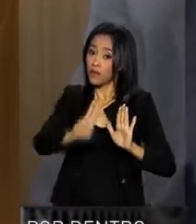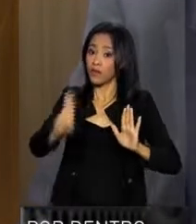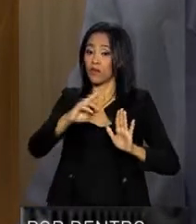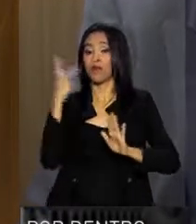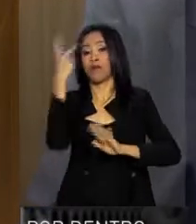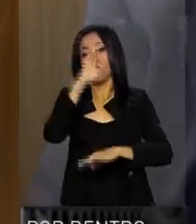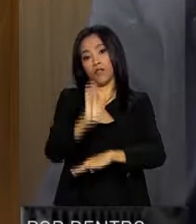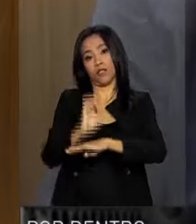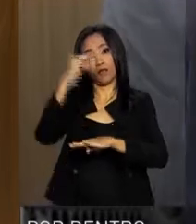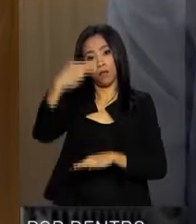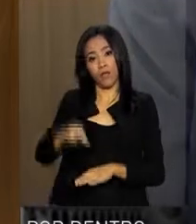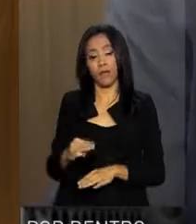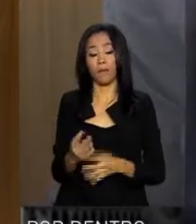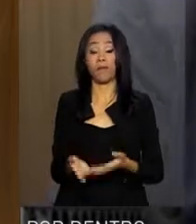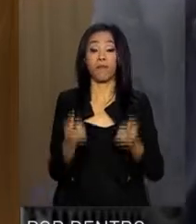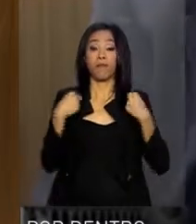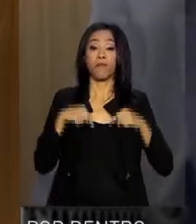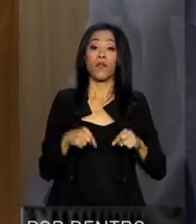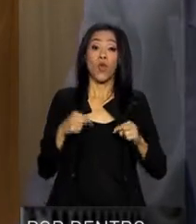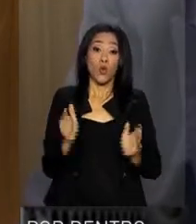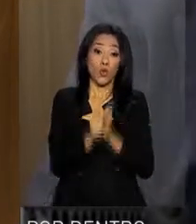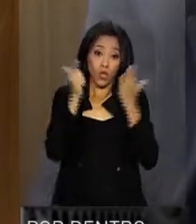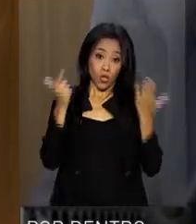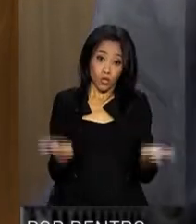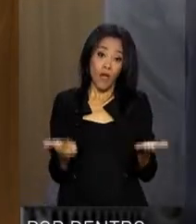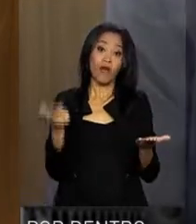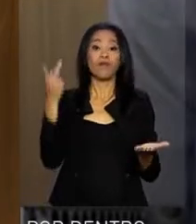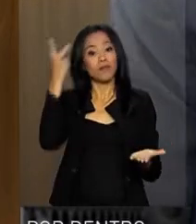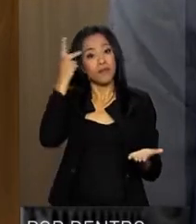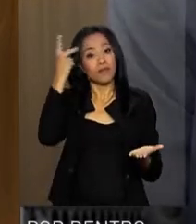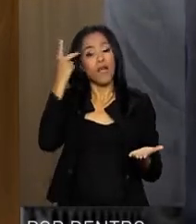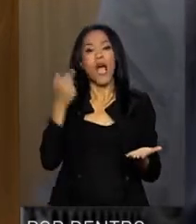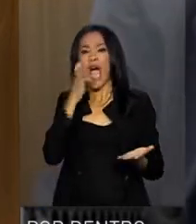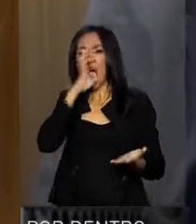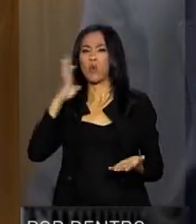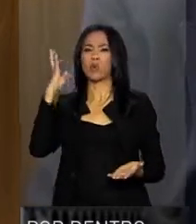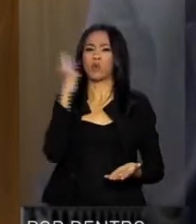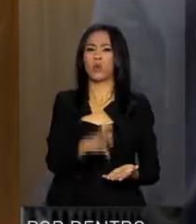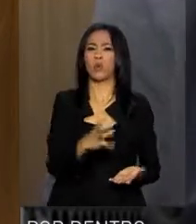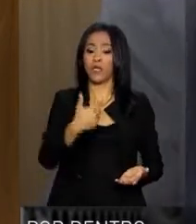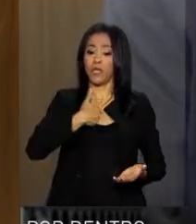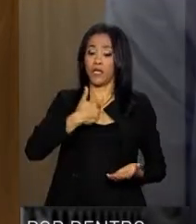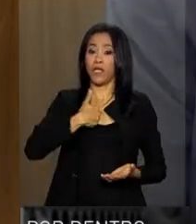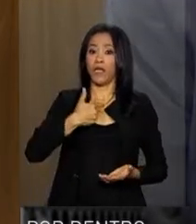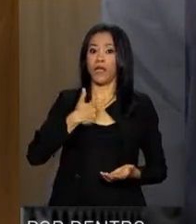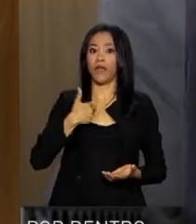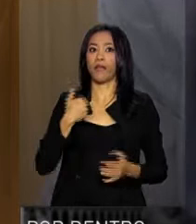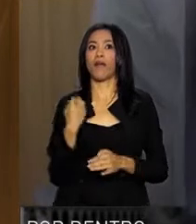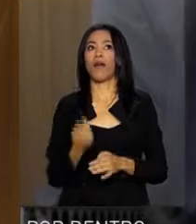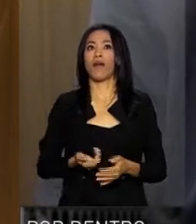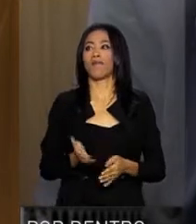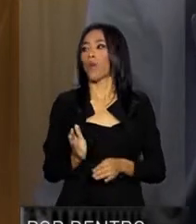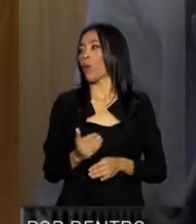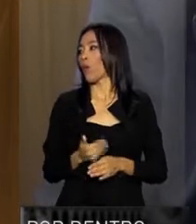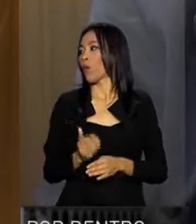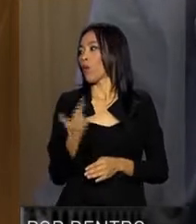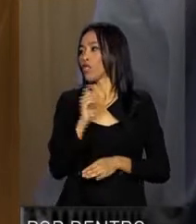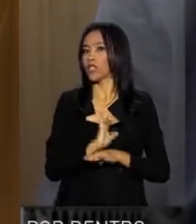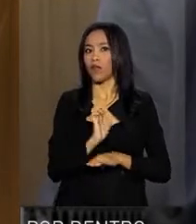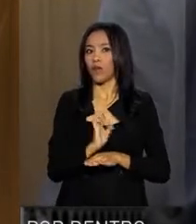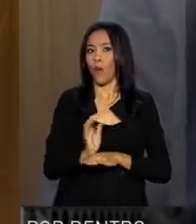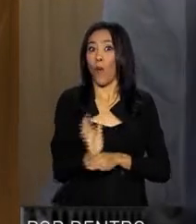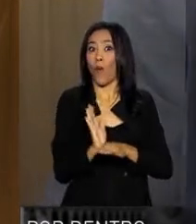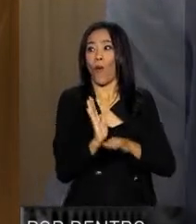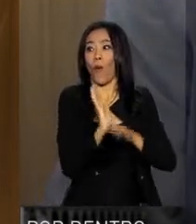o jornal estado de são paulo é equivocadamente acusou militar beneficiando o estado mas são emendas orçamentárias e nós empatamos